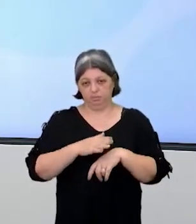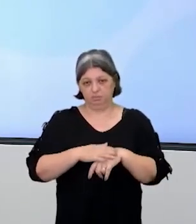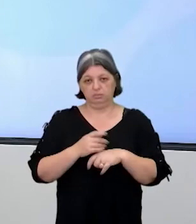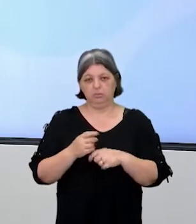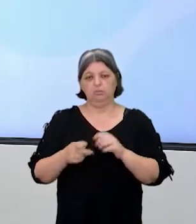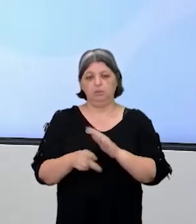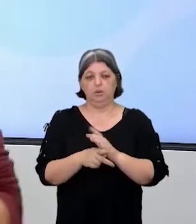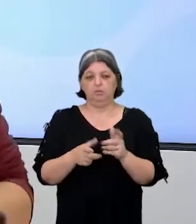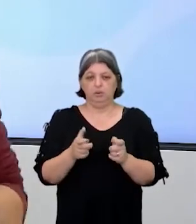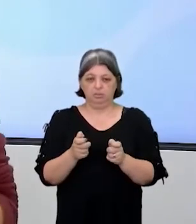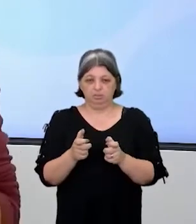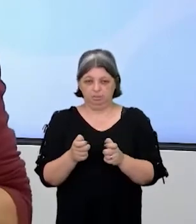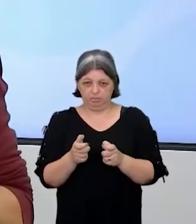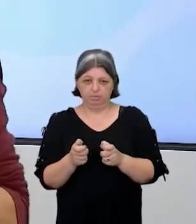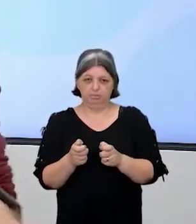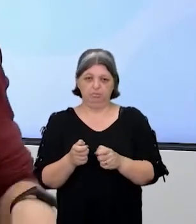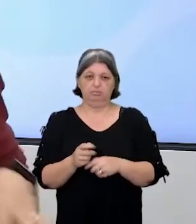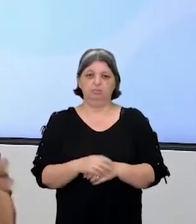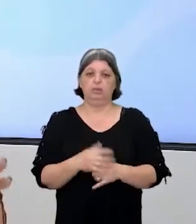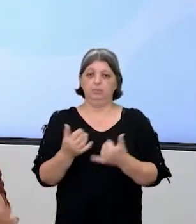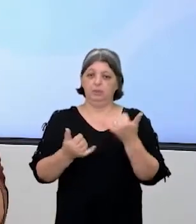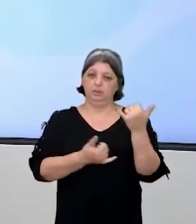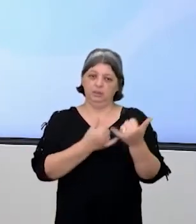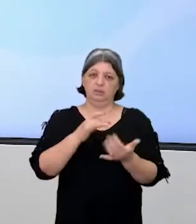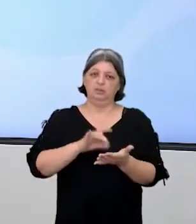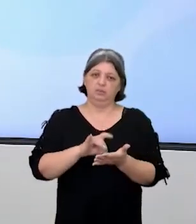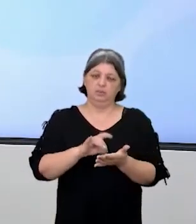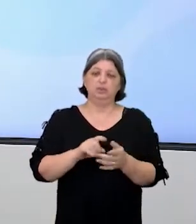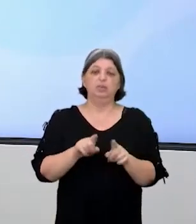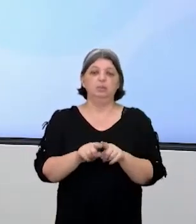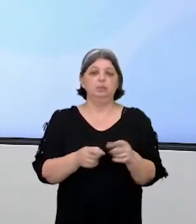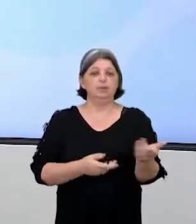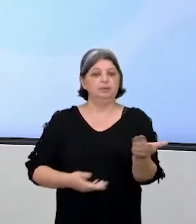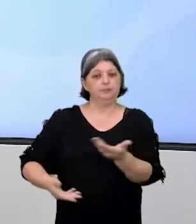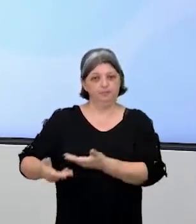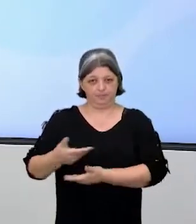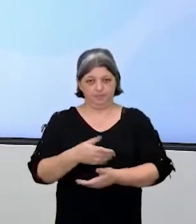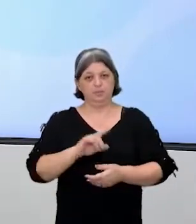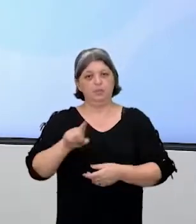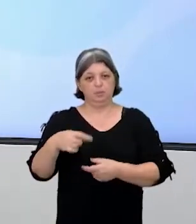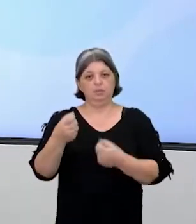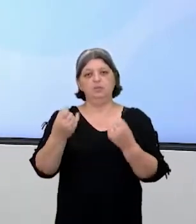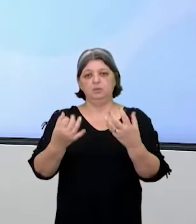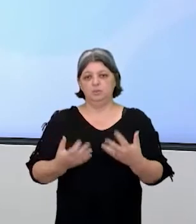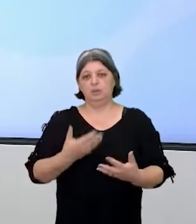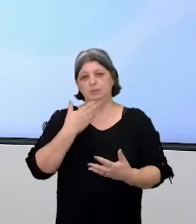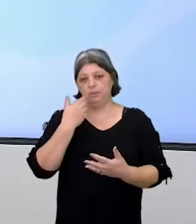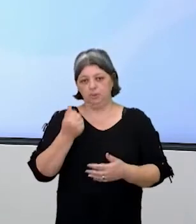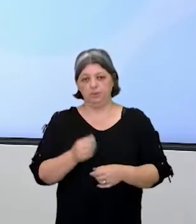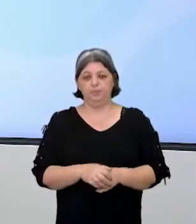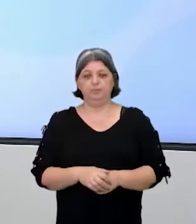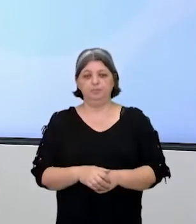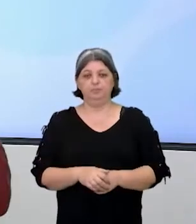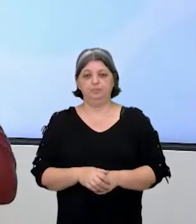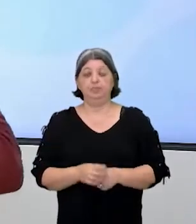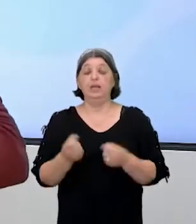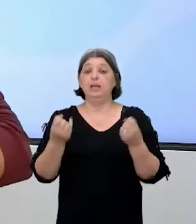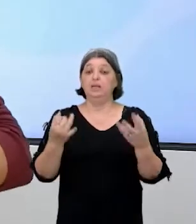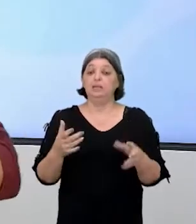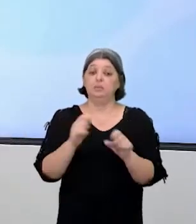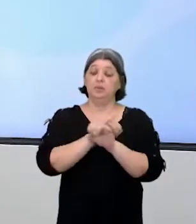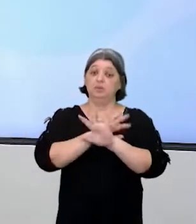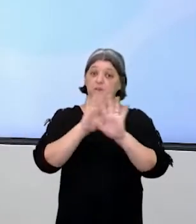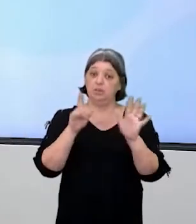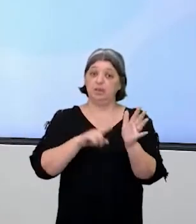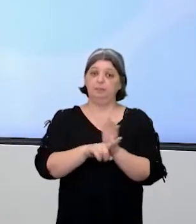de verdade. Na interatividade também eu vou falando um pouquinho mais sobre esses elementos, deixando claro que a